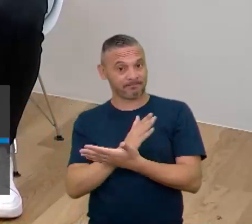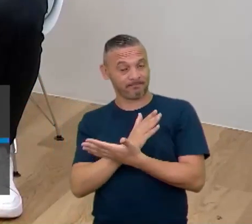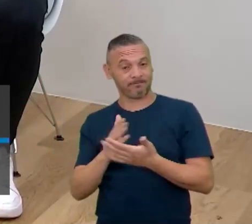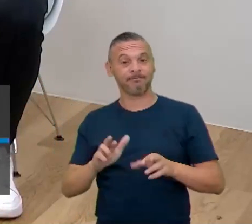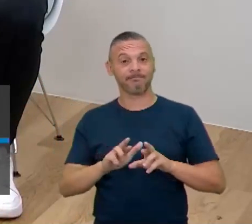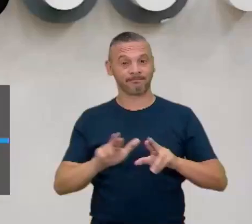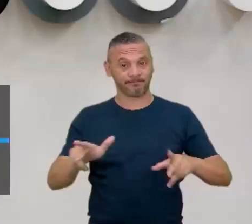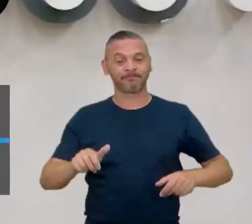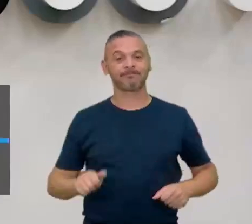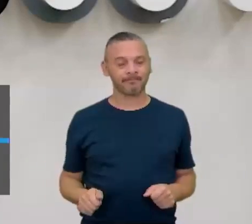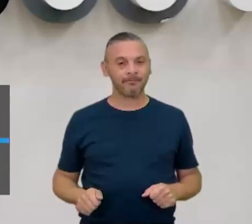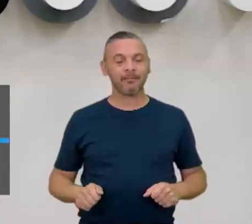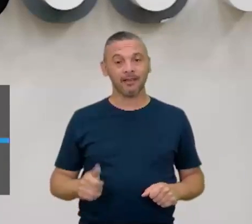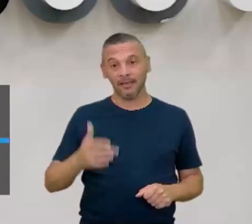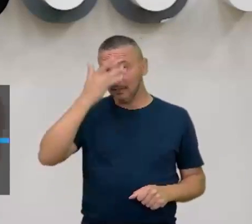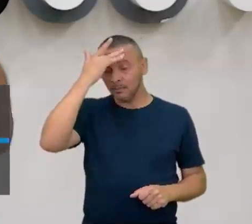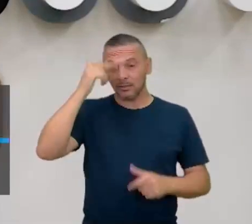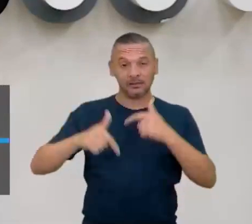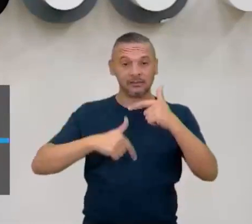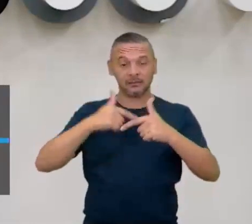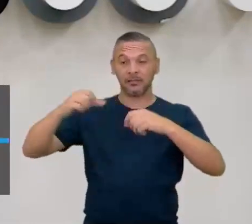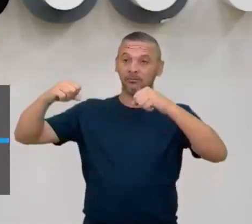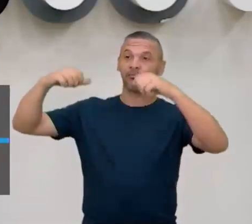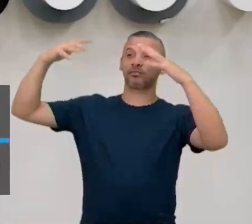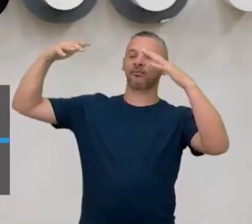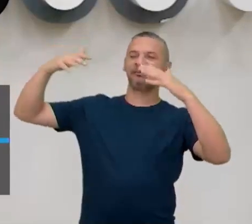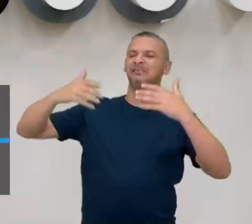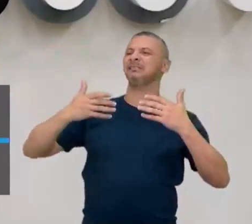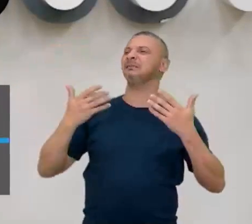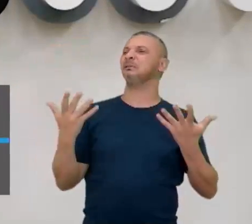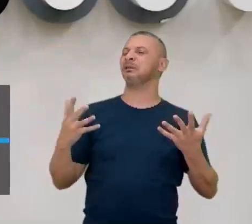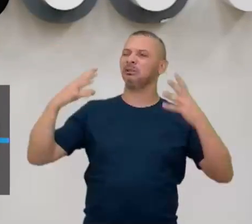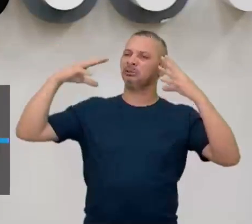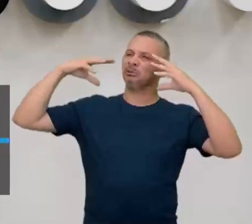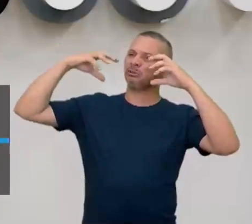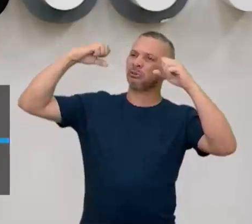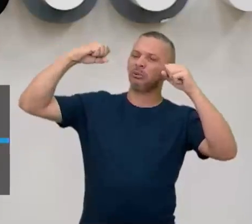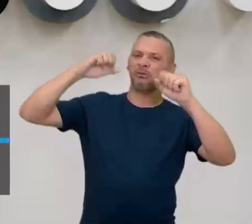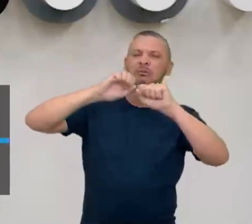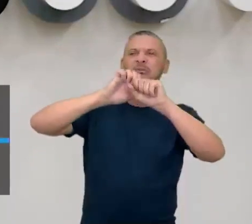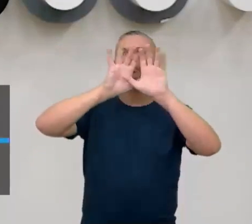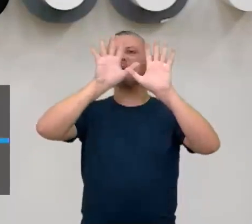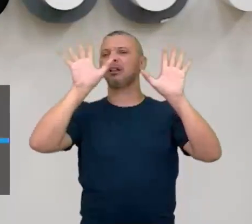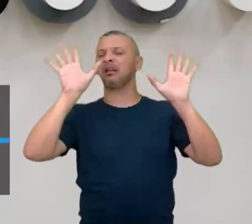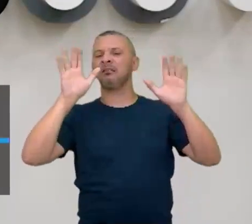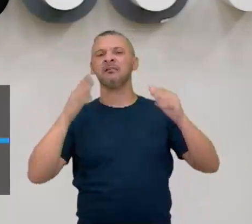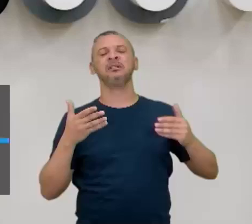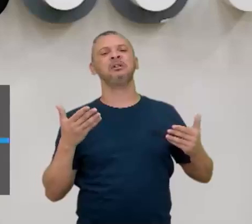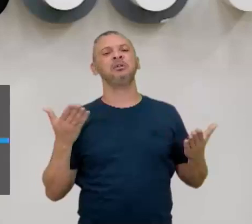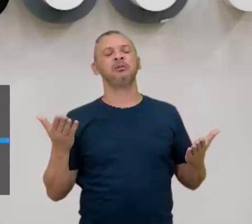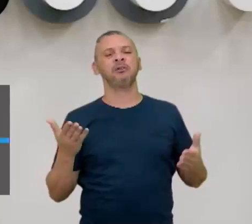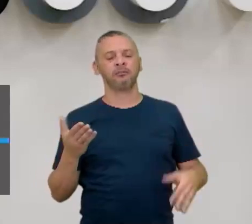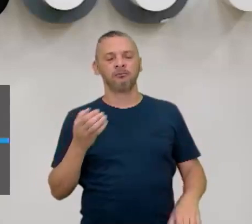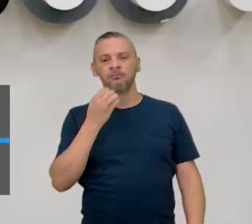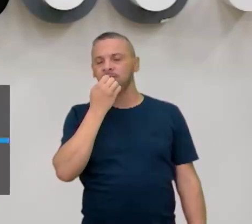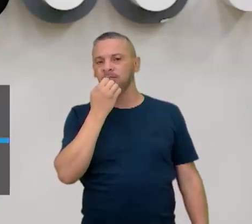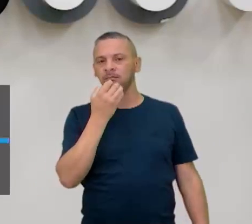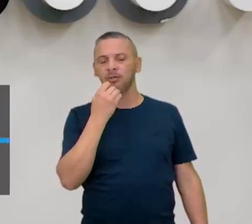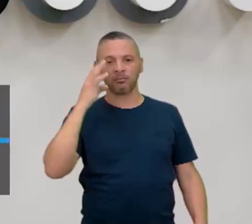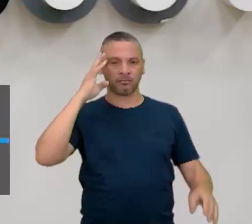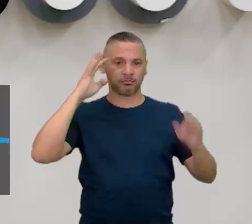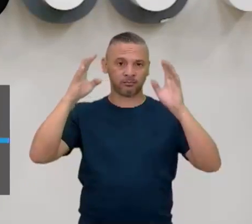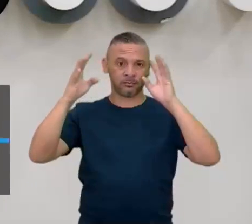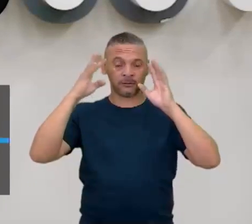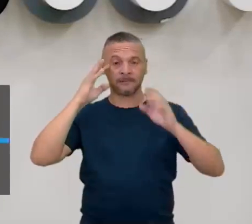Então, quer dizer, o iluminador aí nos ajuda a pensar quando vai ser escuro, quando vai ser claro. Então, eu acho que é bem interessante a gente pensar